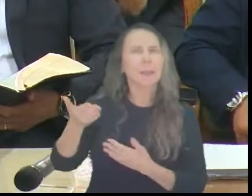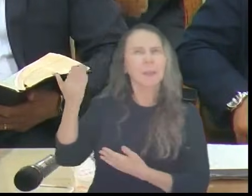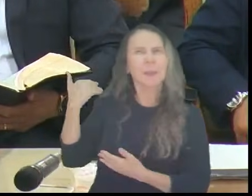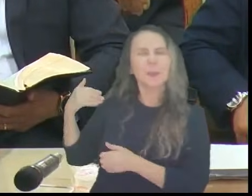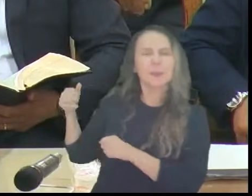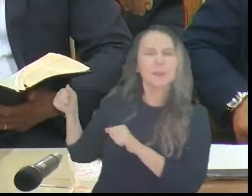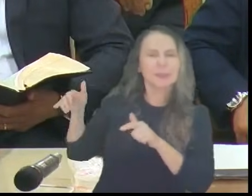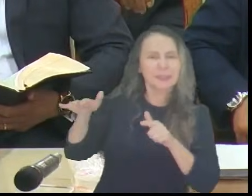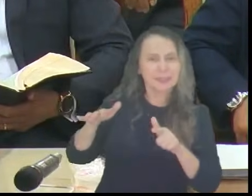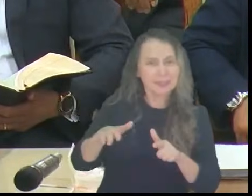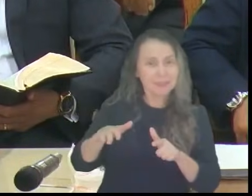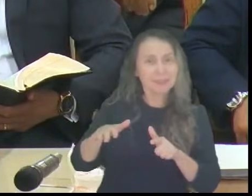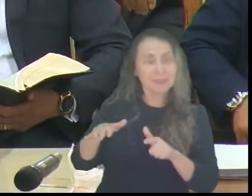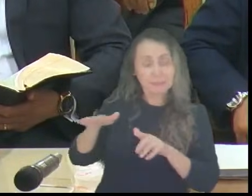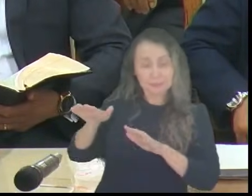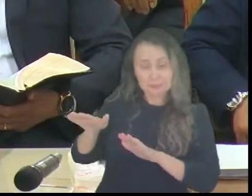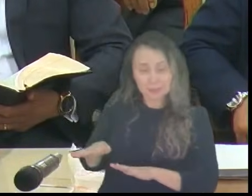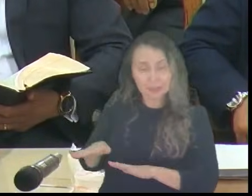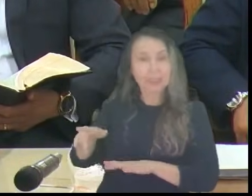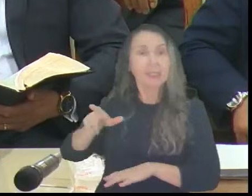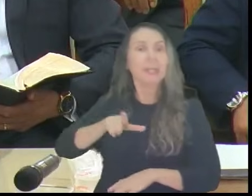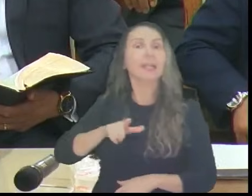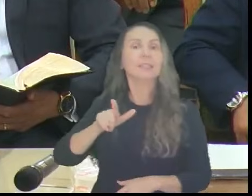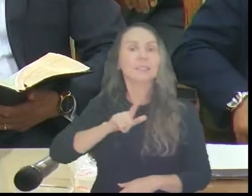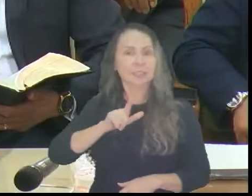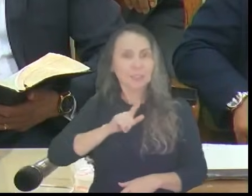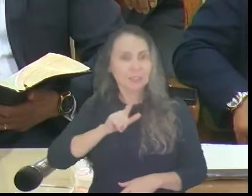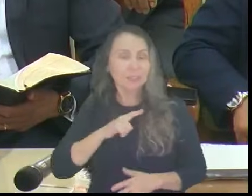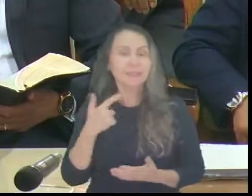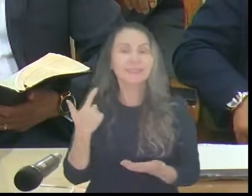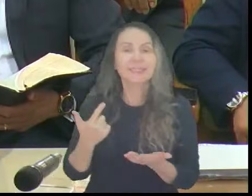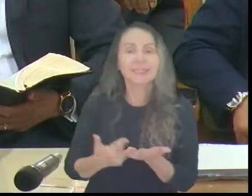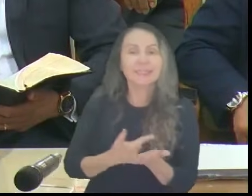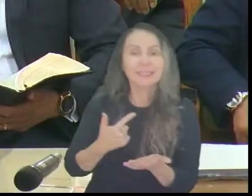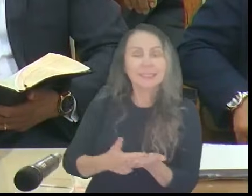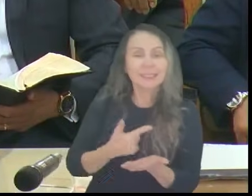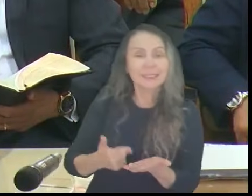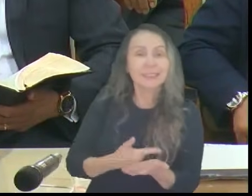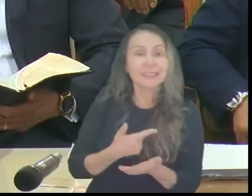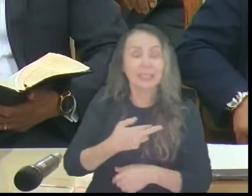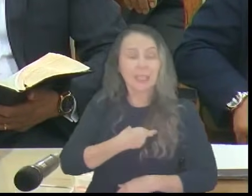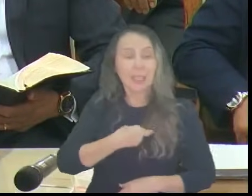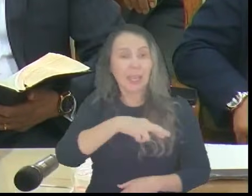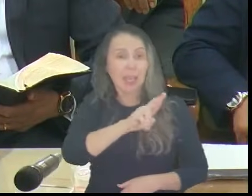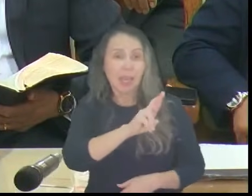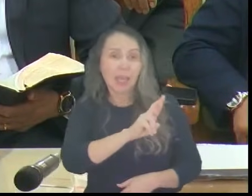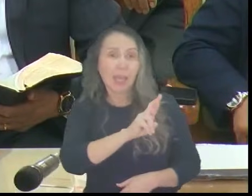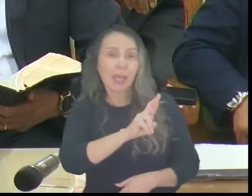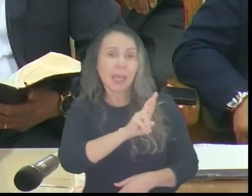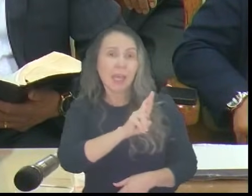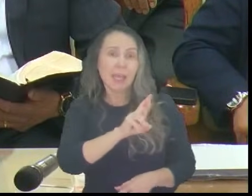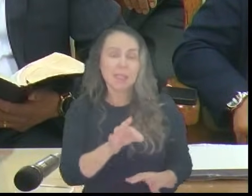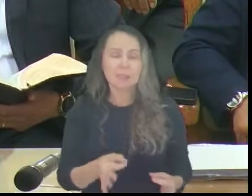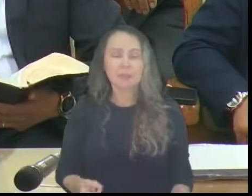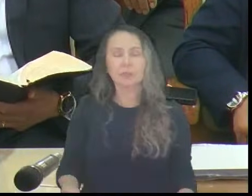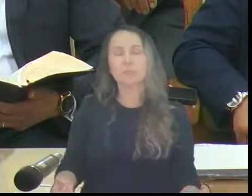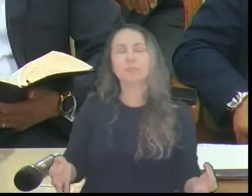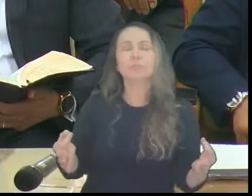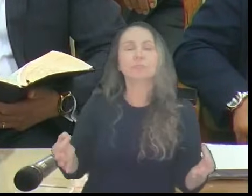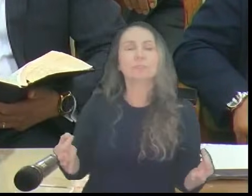atrasada, e lá tinha um livro de budismo. Não sei se você já está sabendo